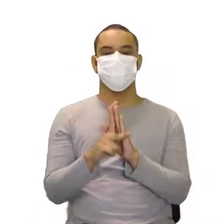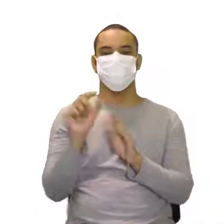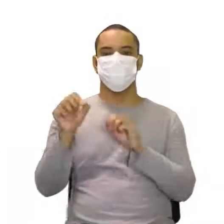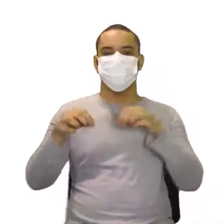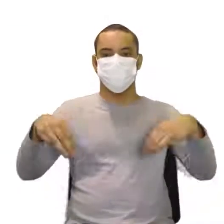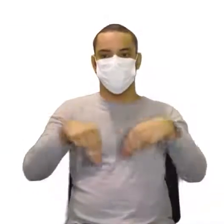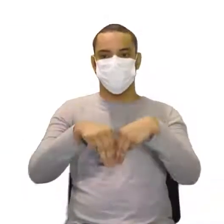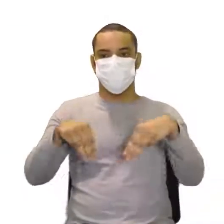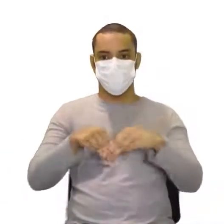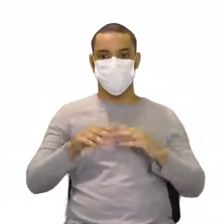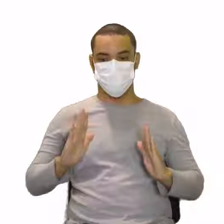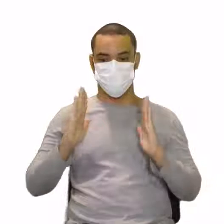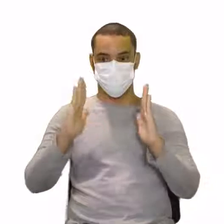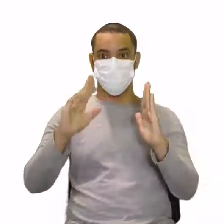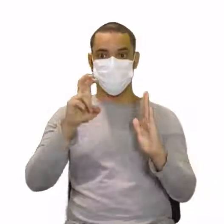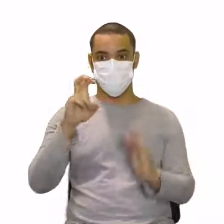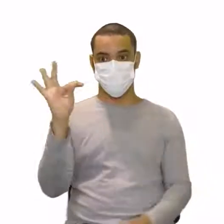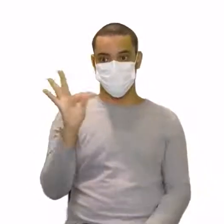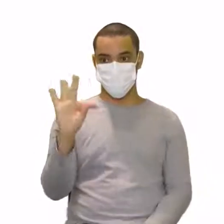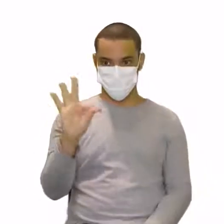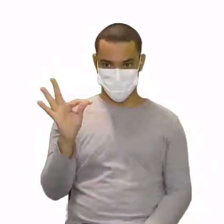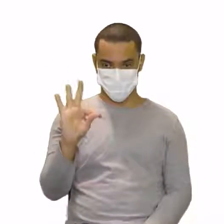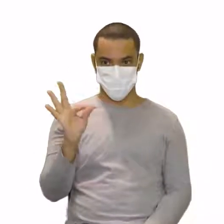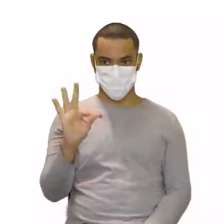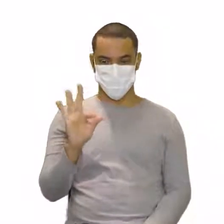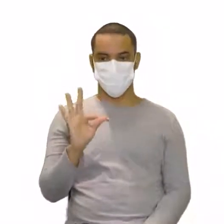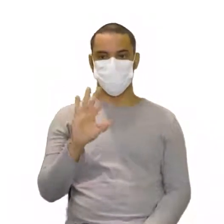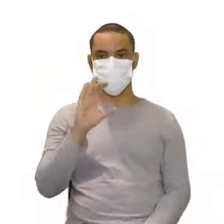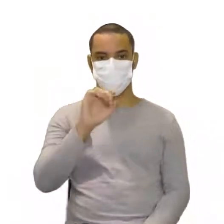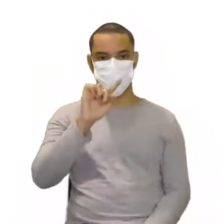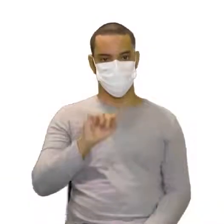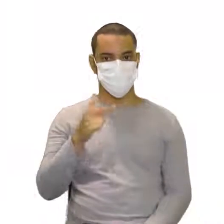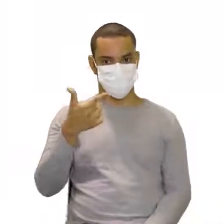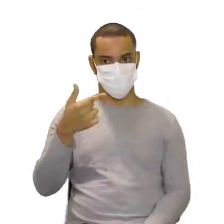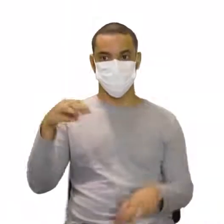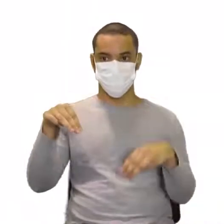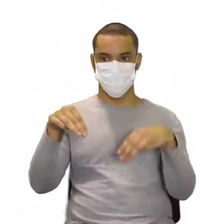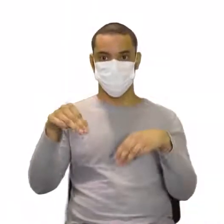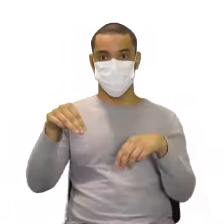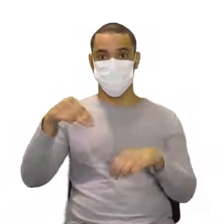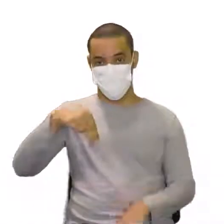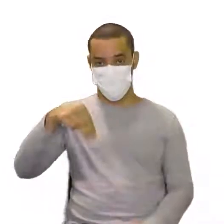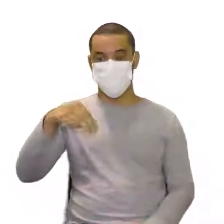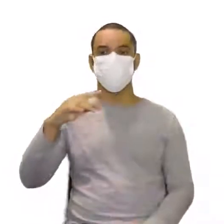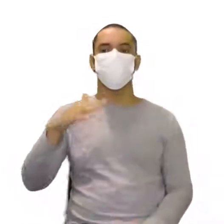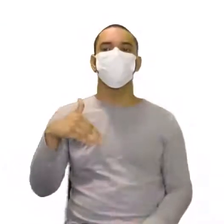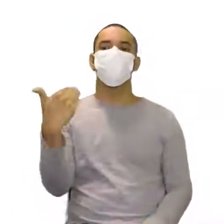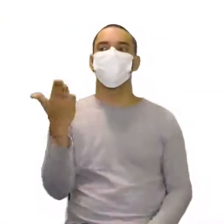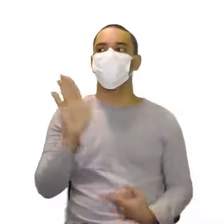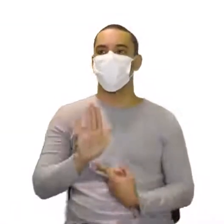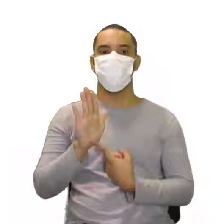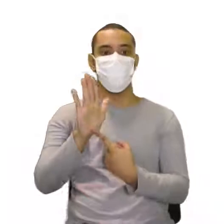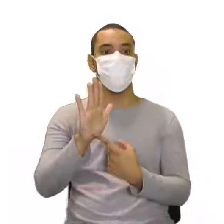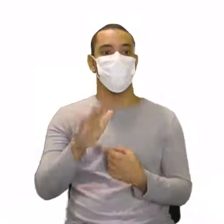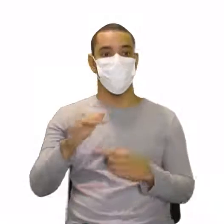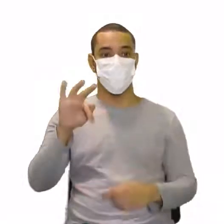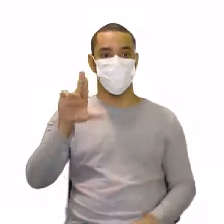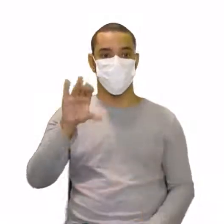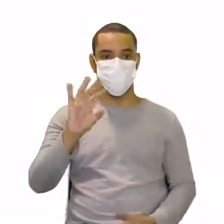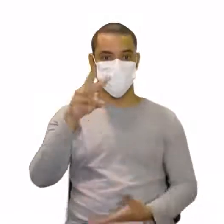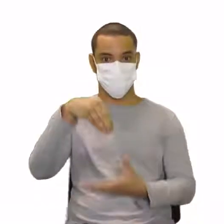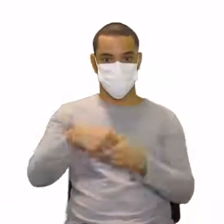magnético de módulo 5 Tesla. Então, 0,2 metros. Determine o fluxo magnético sobre a